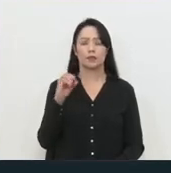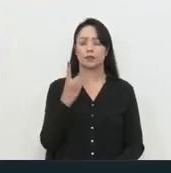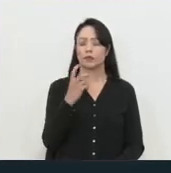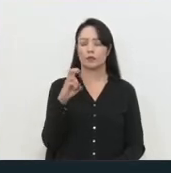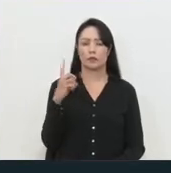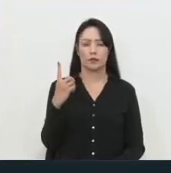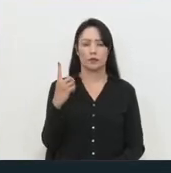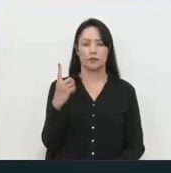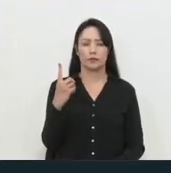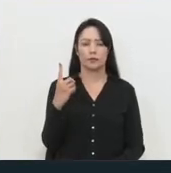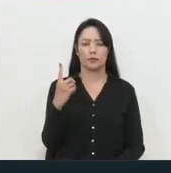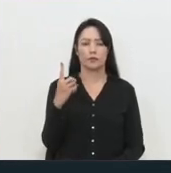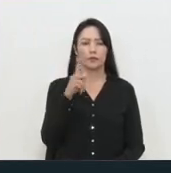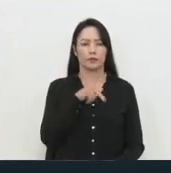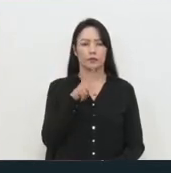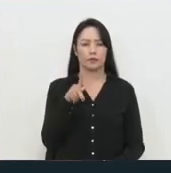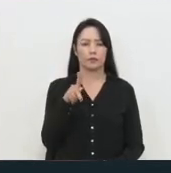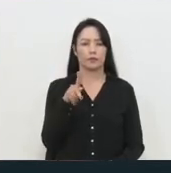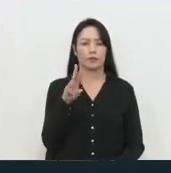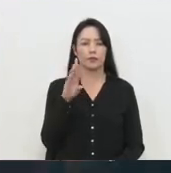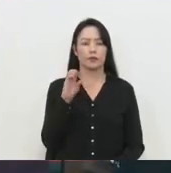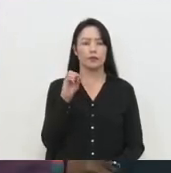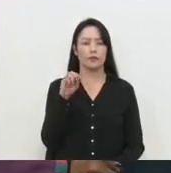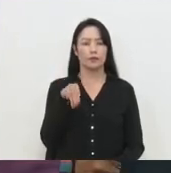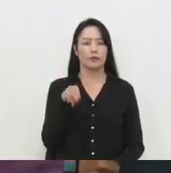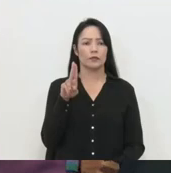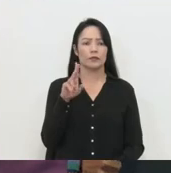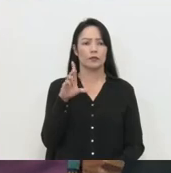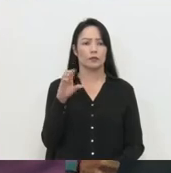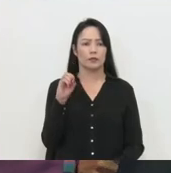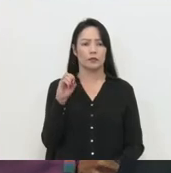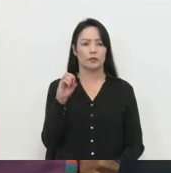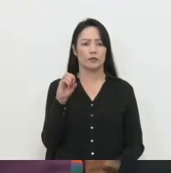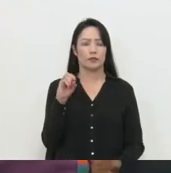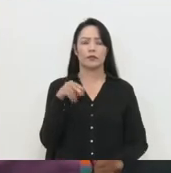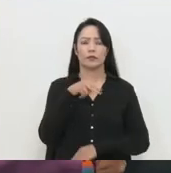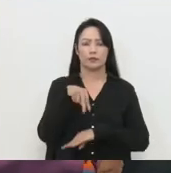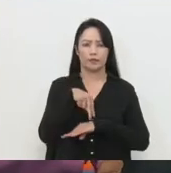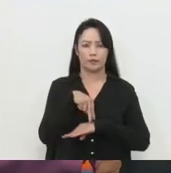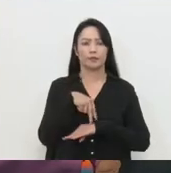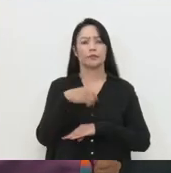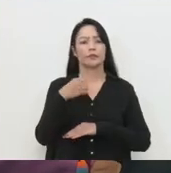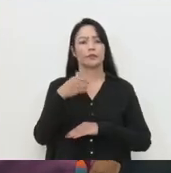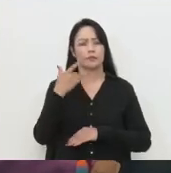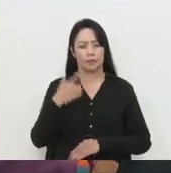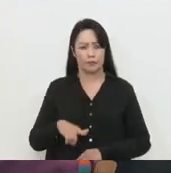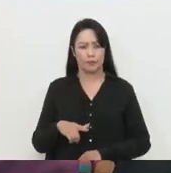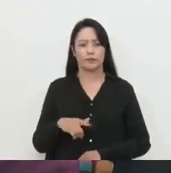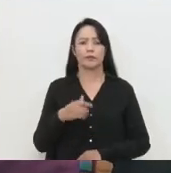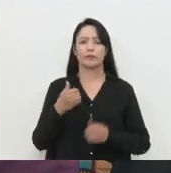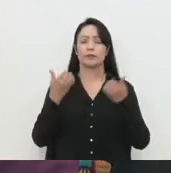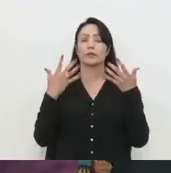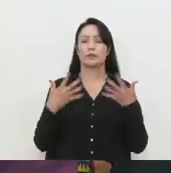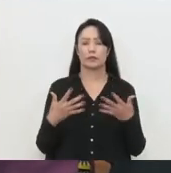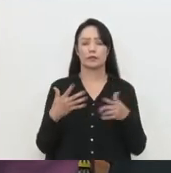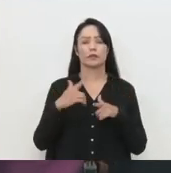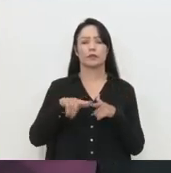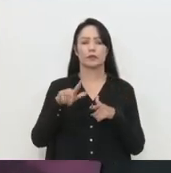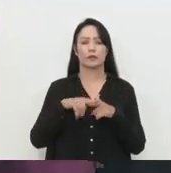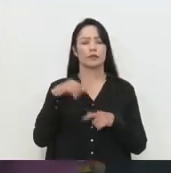Professor Rômulo seu presente eu vim aqui a Tribuna mais uma vez falado dos problemas